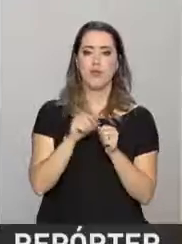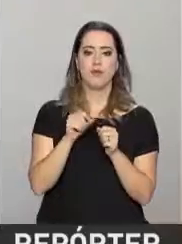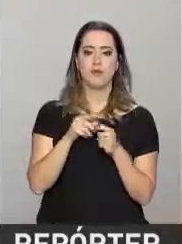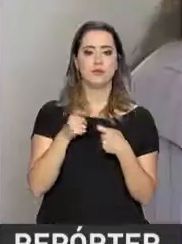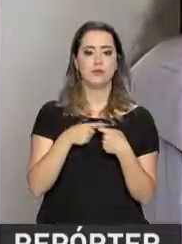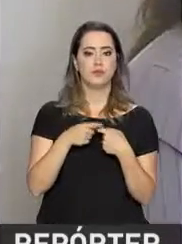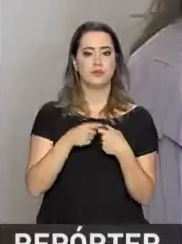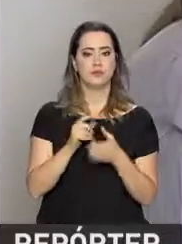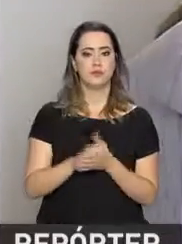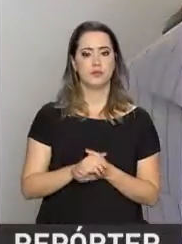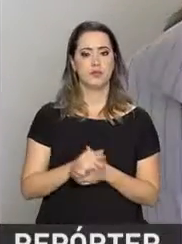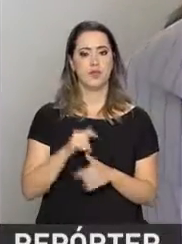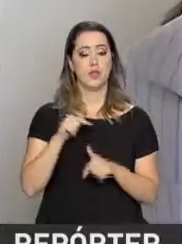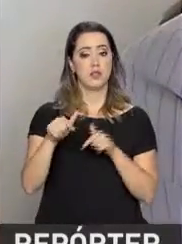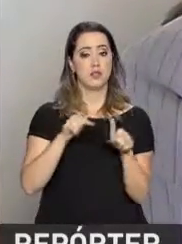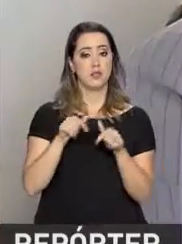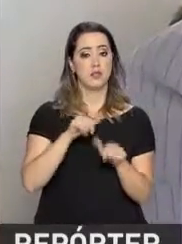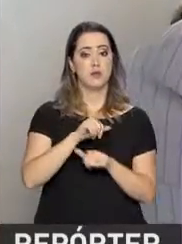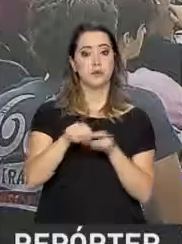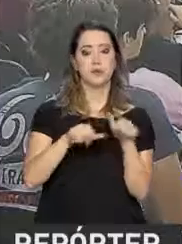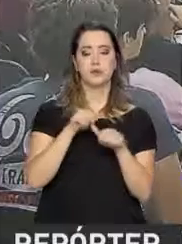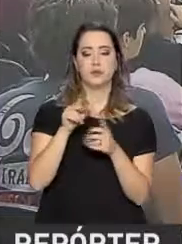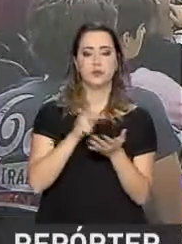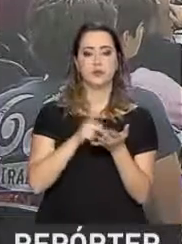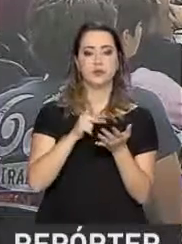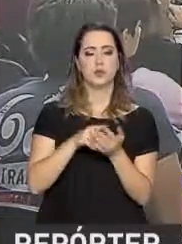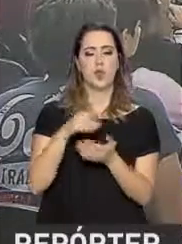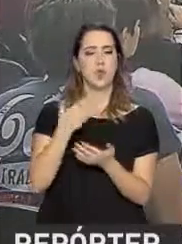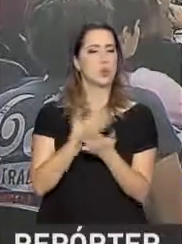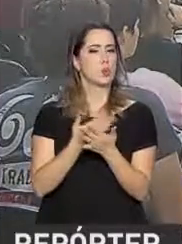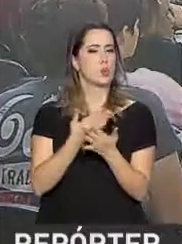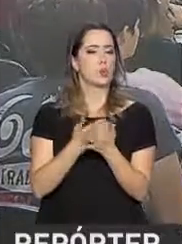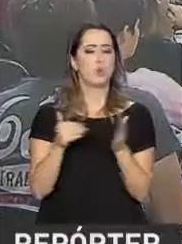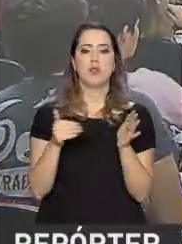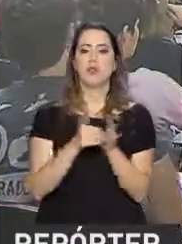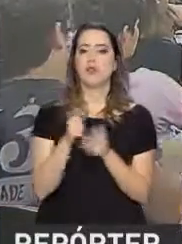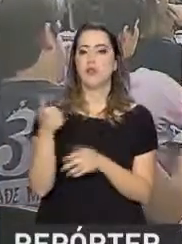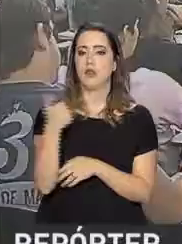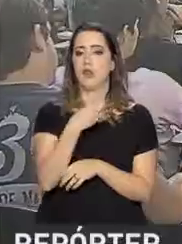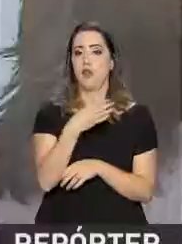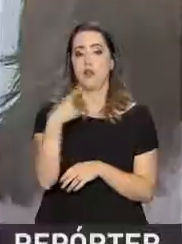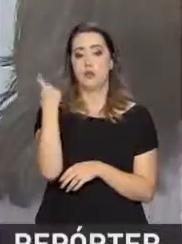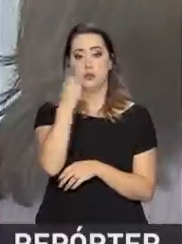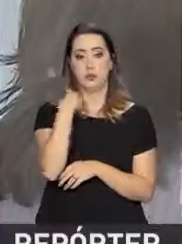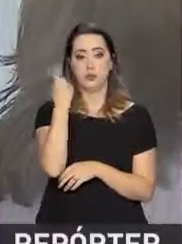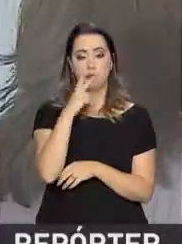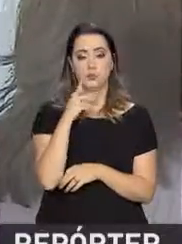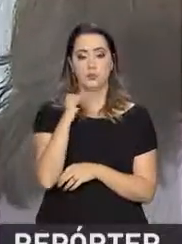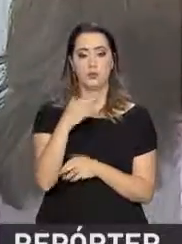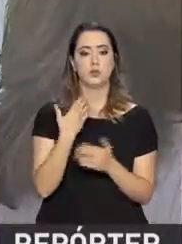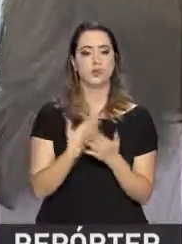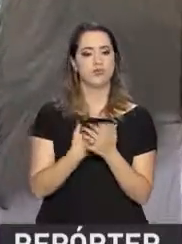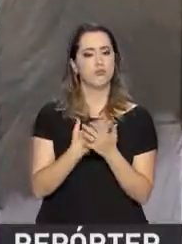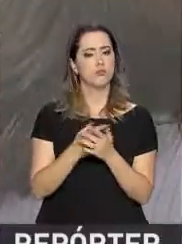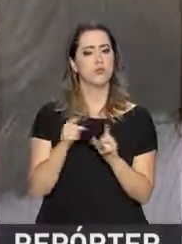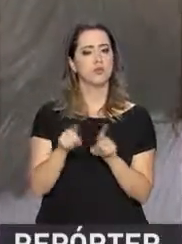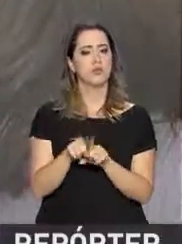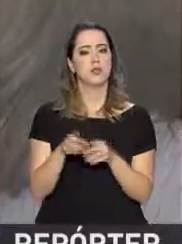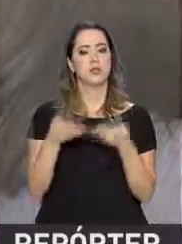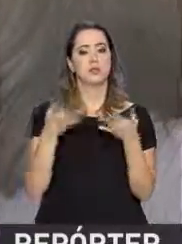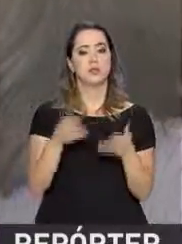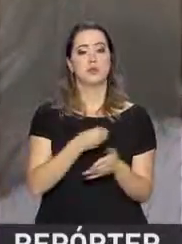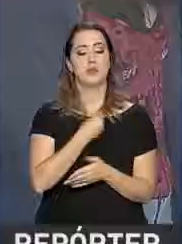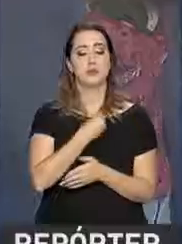pública para que este sonho se realize ela chega a estudar até 14 horas por dia cortina de estudos que também faz parte